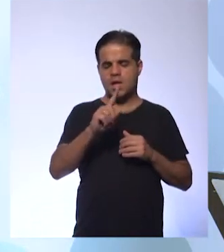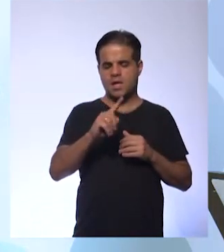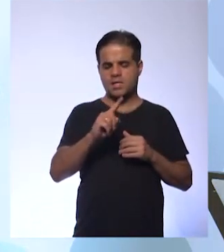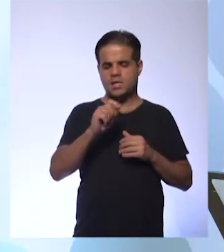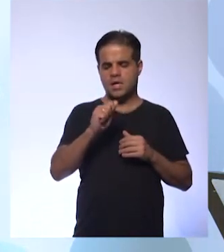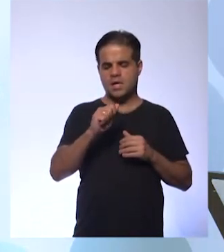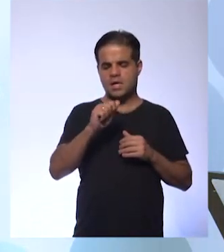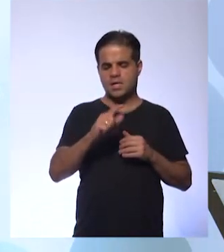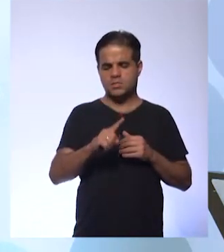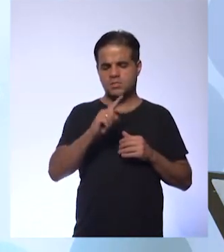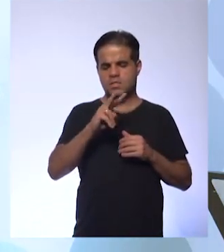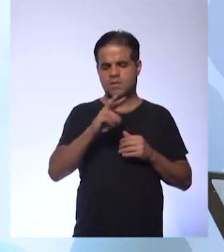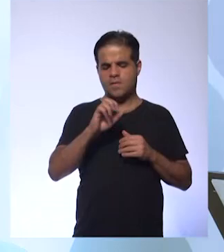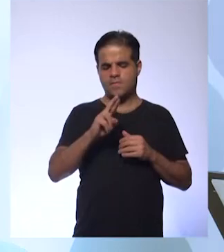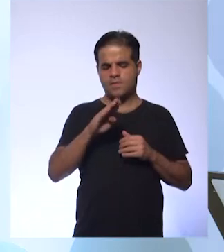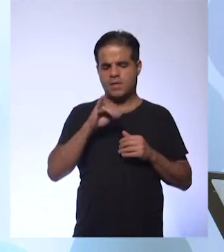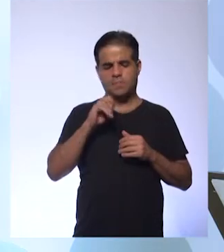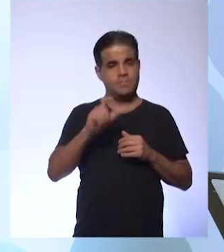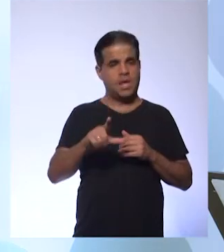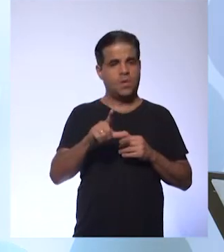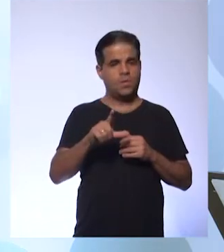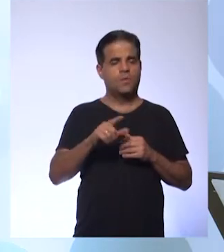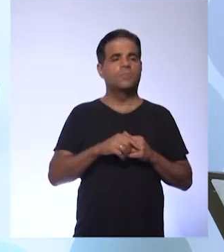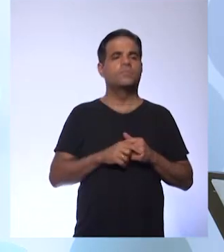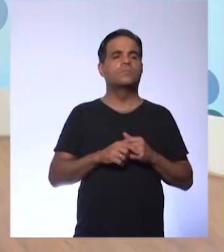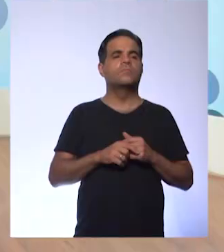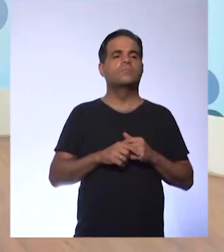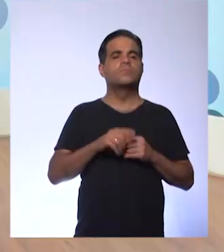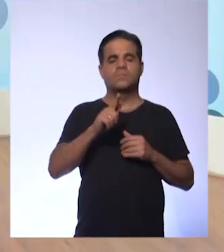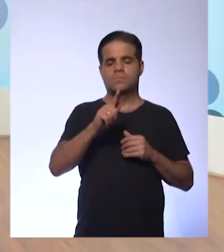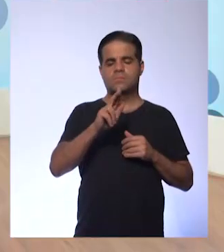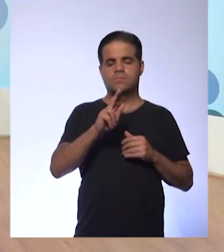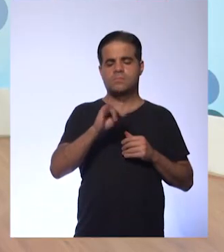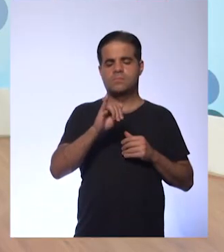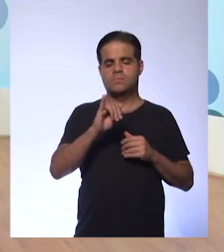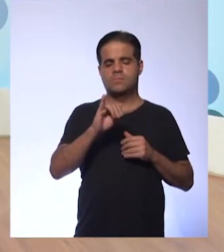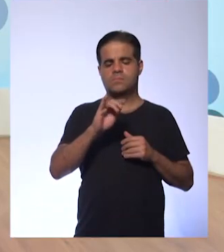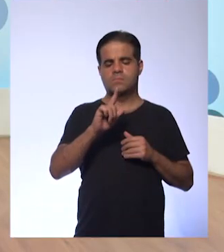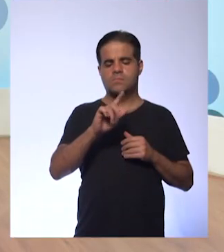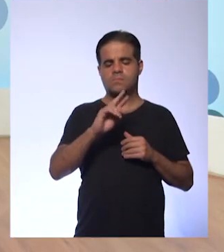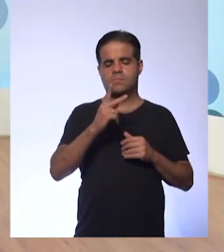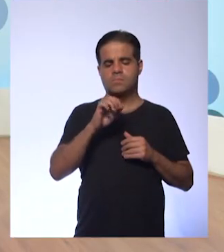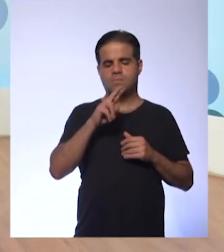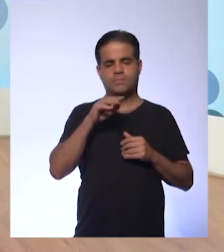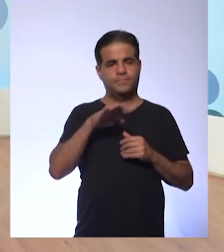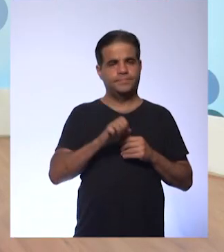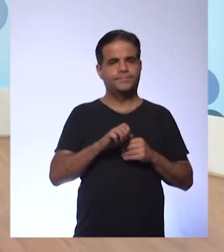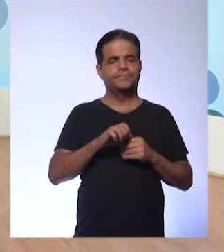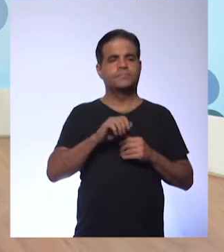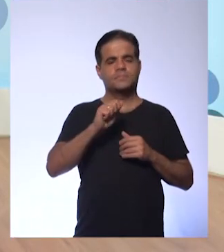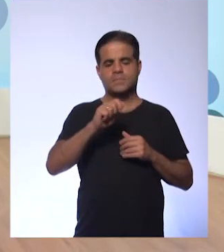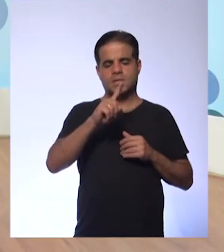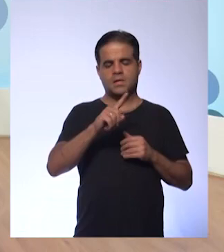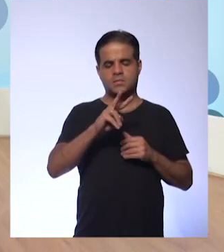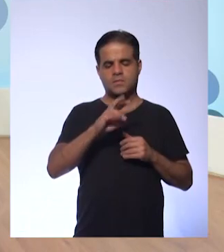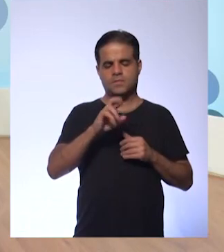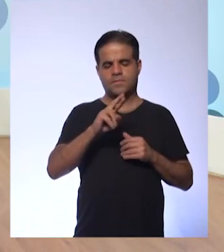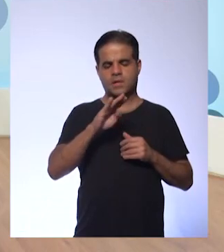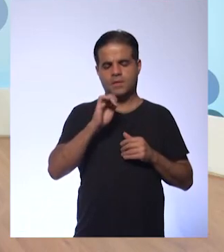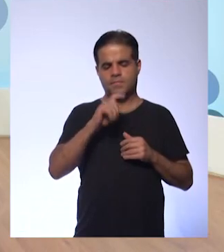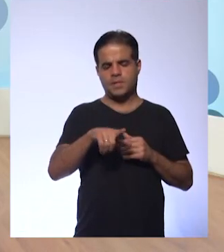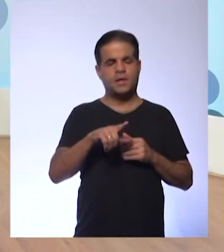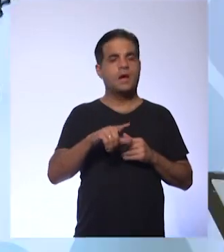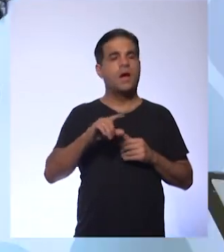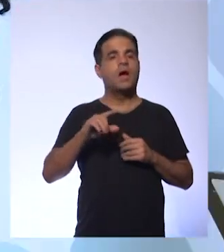adverbial. O Guilherme acertou, viu? Oba, Ele escreveu. causal. Oração subordinada adverbial causal.